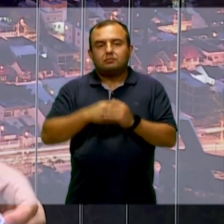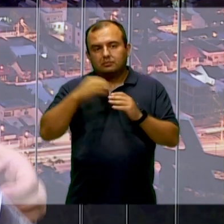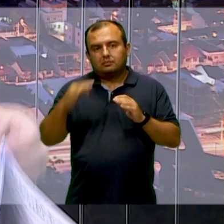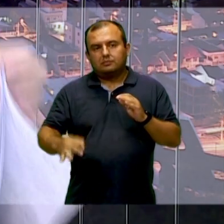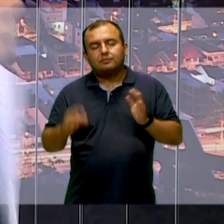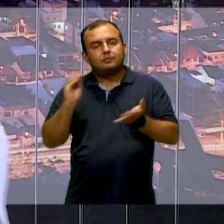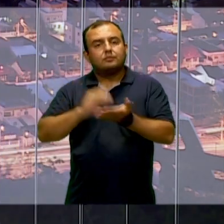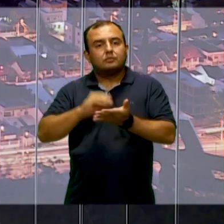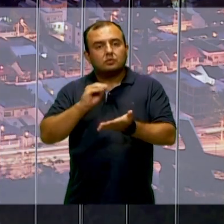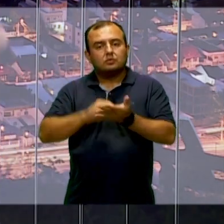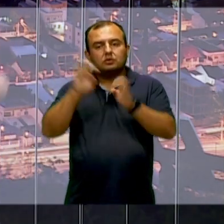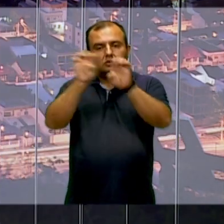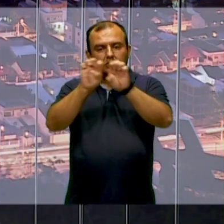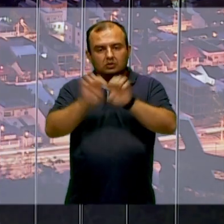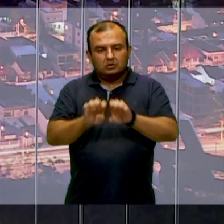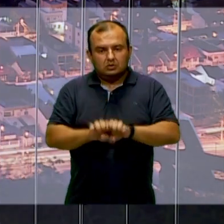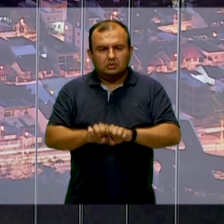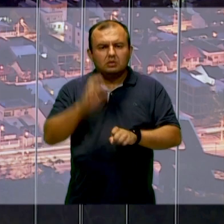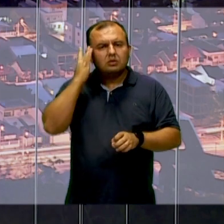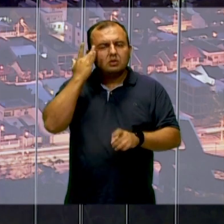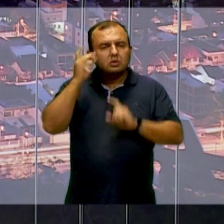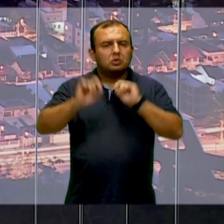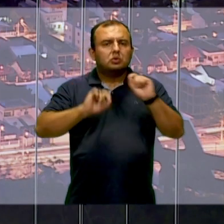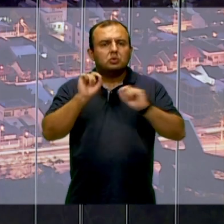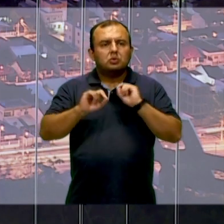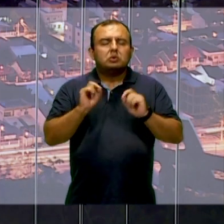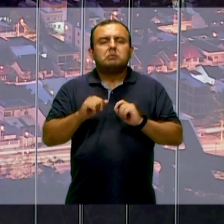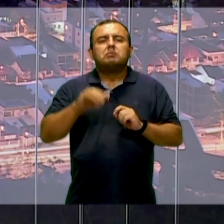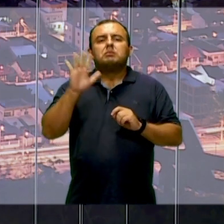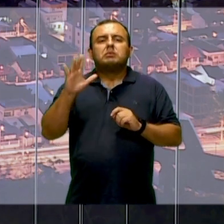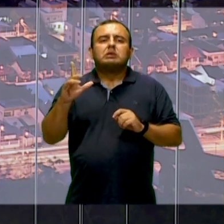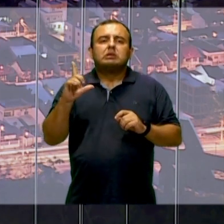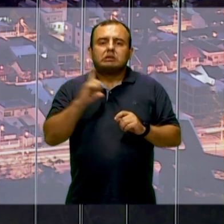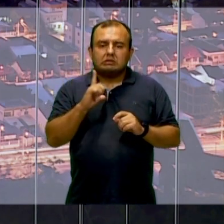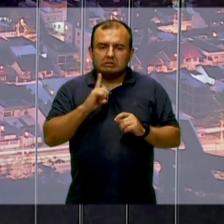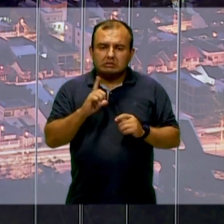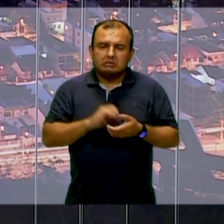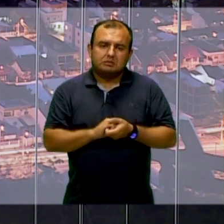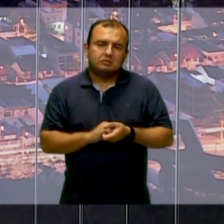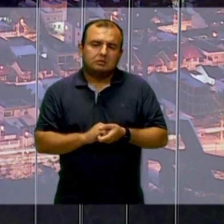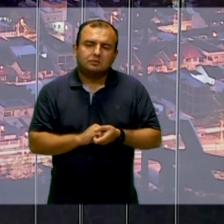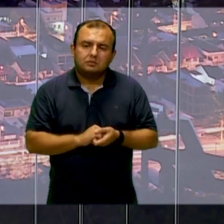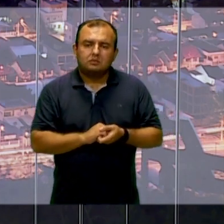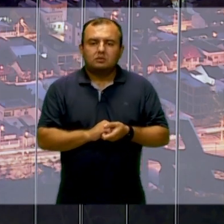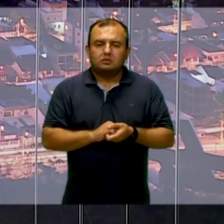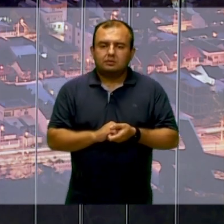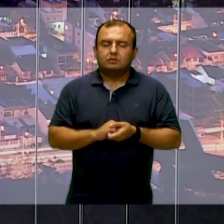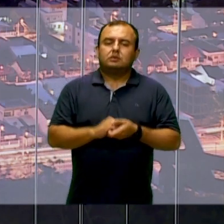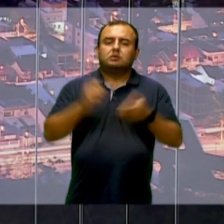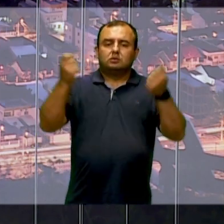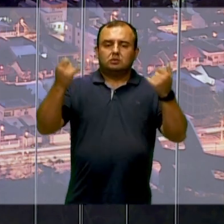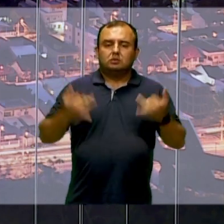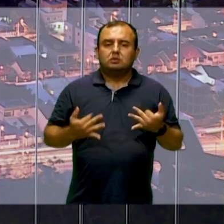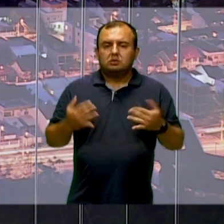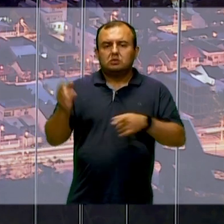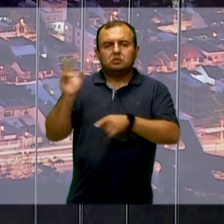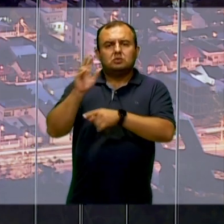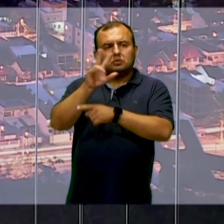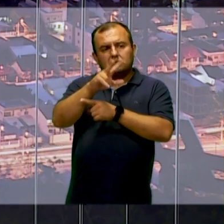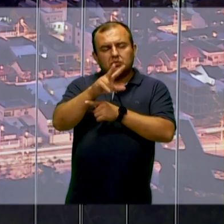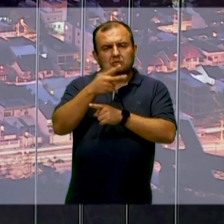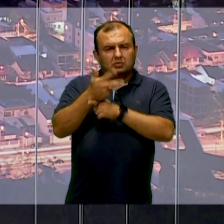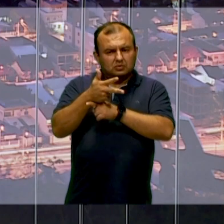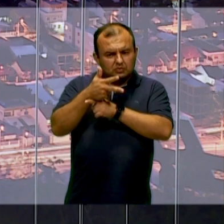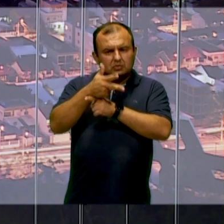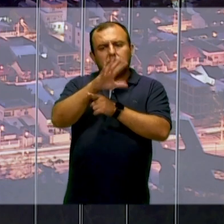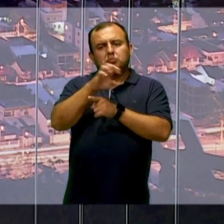da falta da estrutura. E acho que uma das que mais pegou, você fez vídeos e tal,